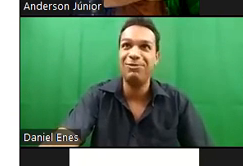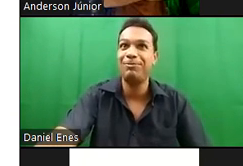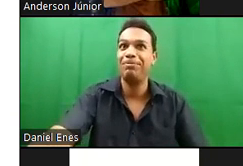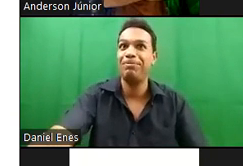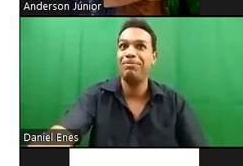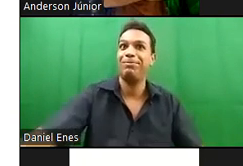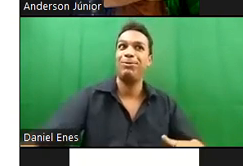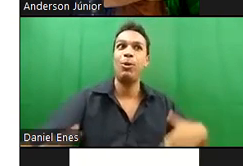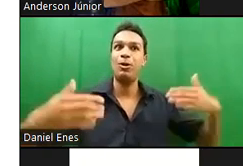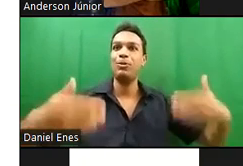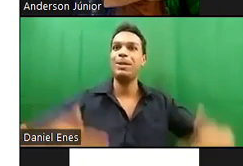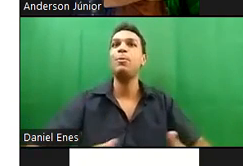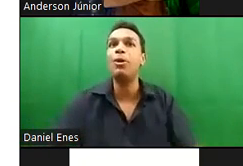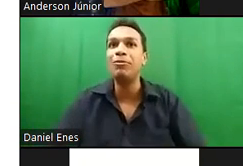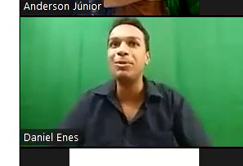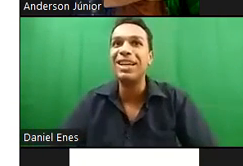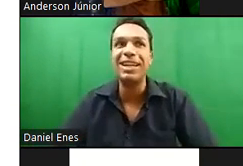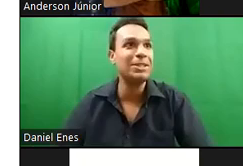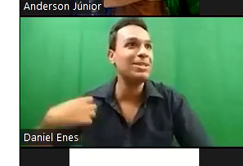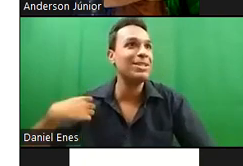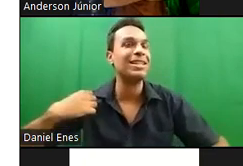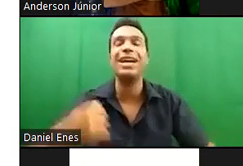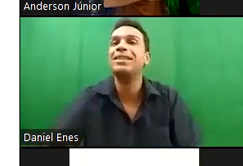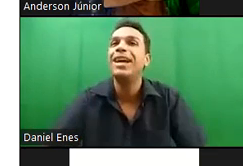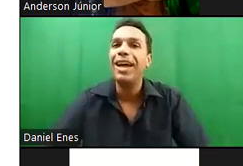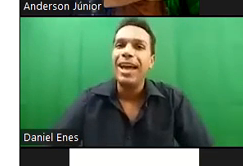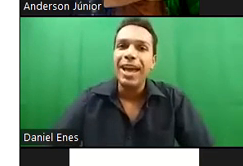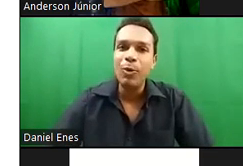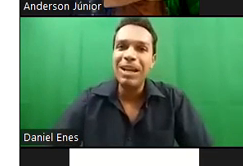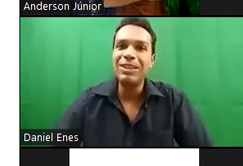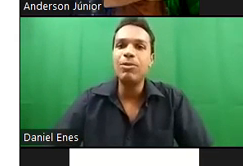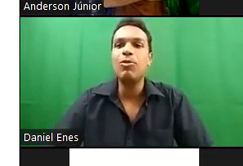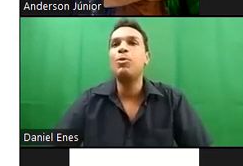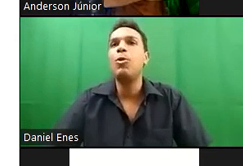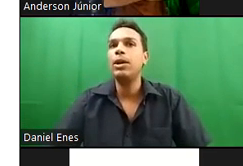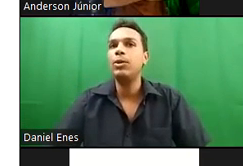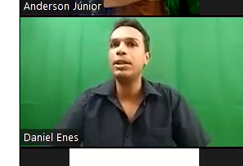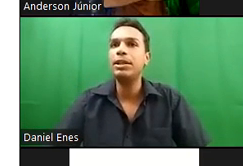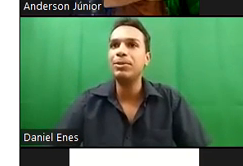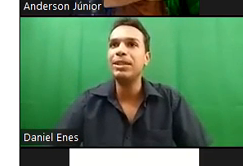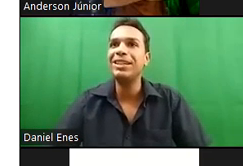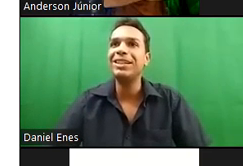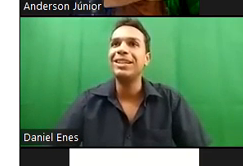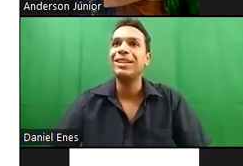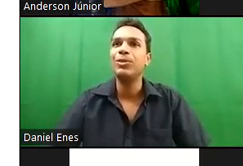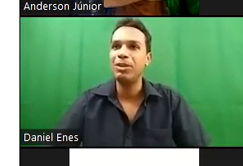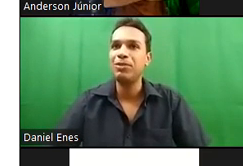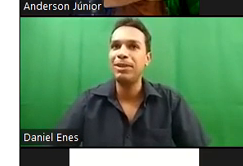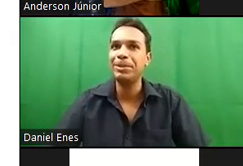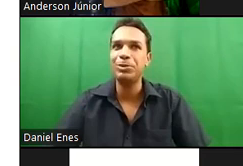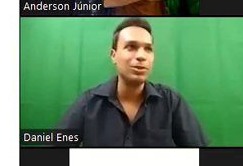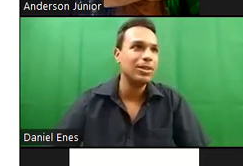que tornam e comprovam que a língua de sinais é uma língua como qualquer outra língua que